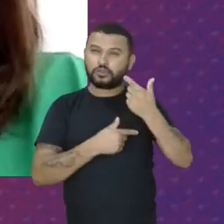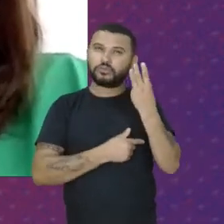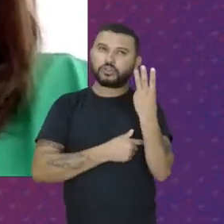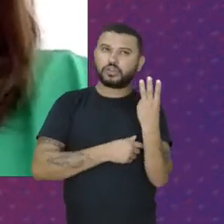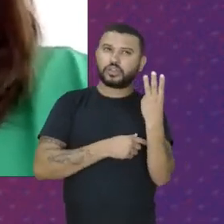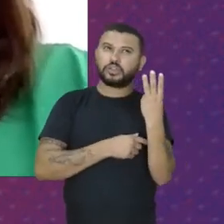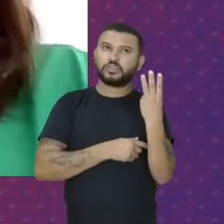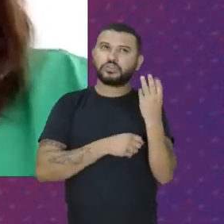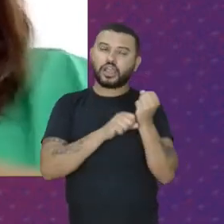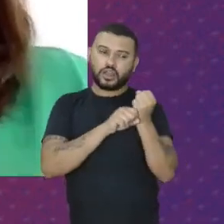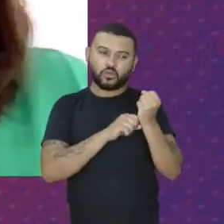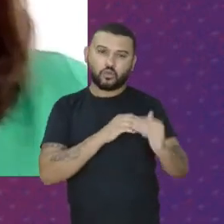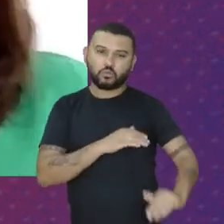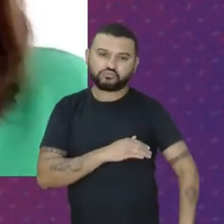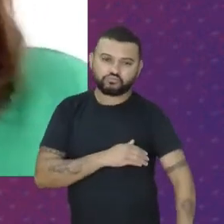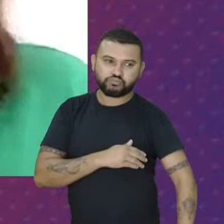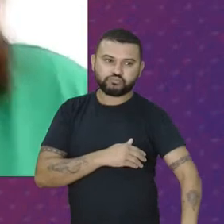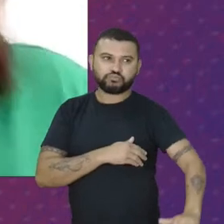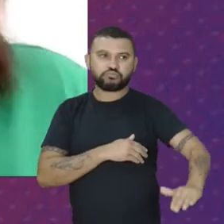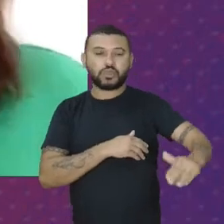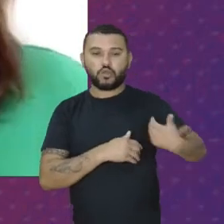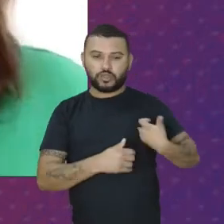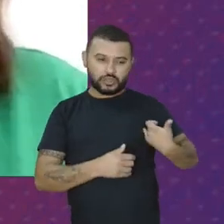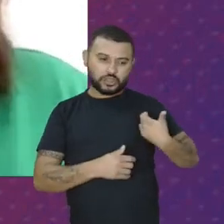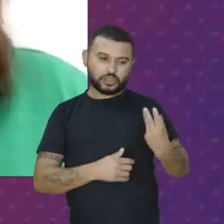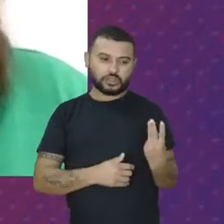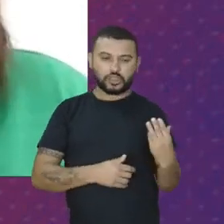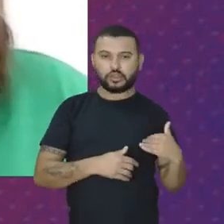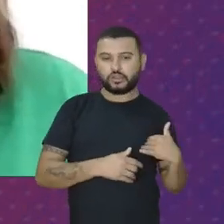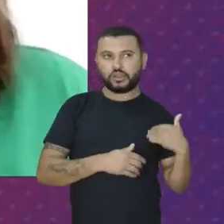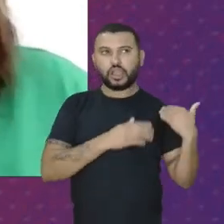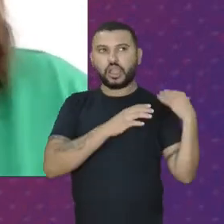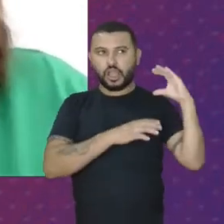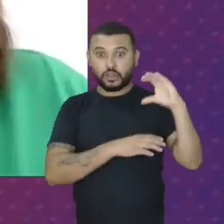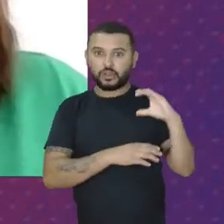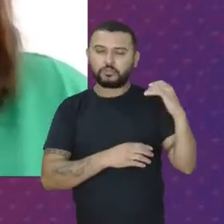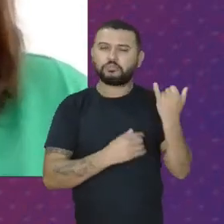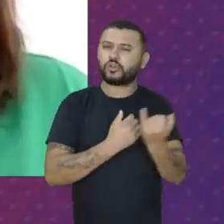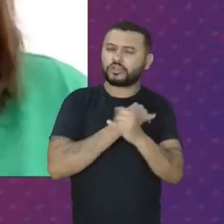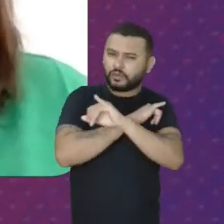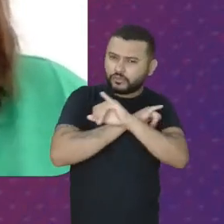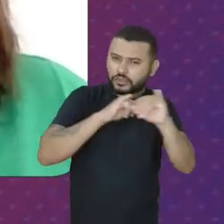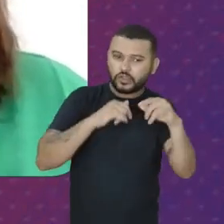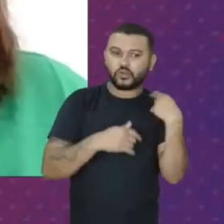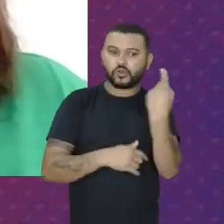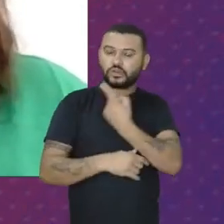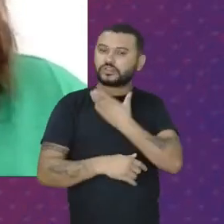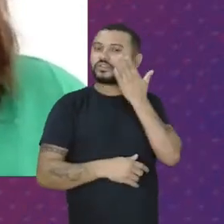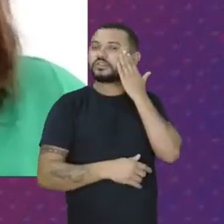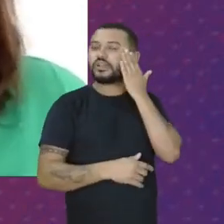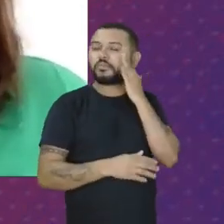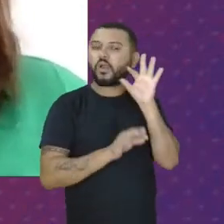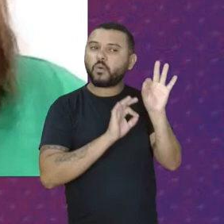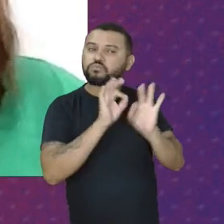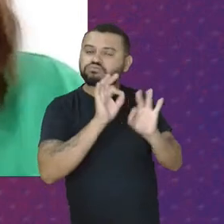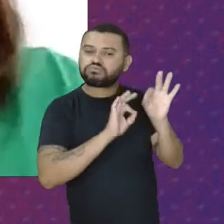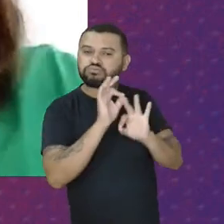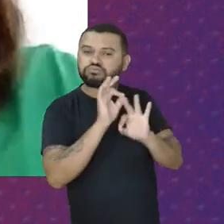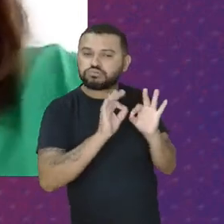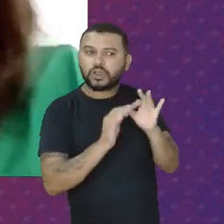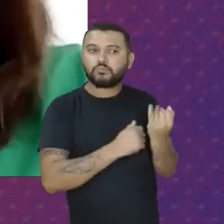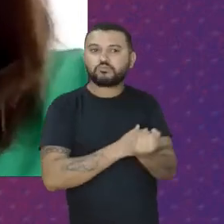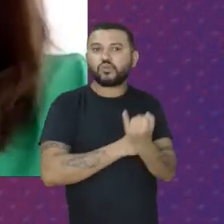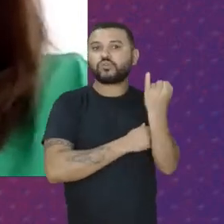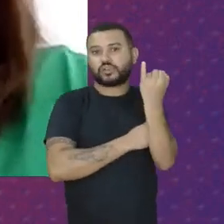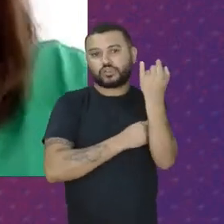de idade, né? E acho importante fazer esse resgate para a gente localizar a importância